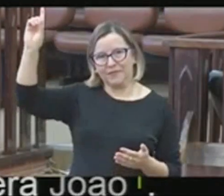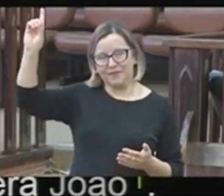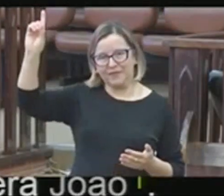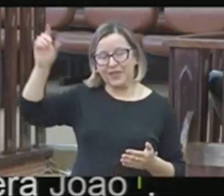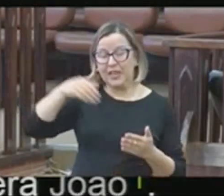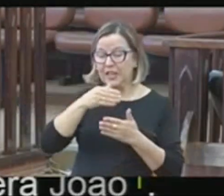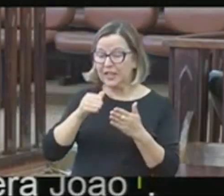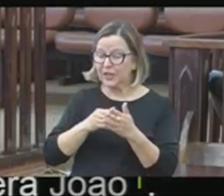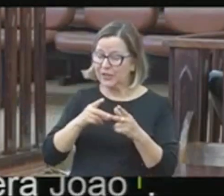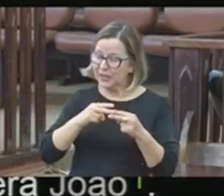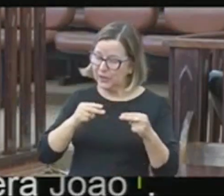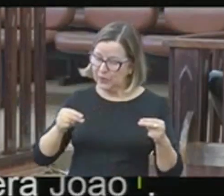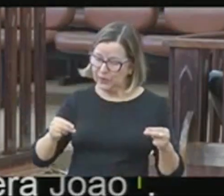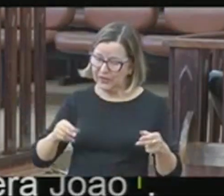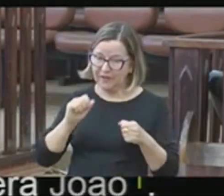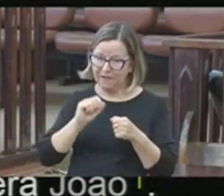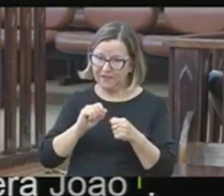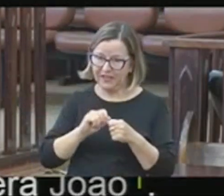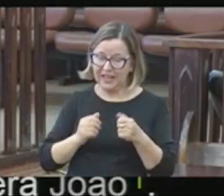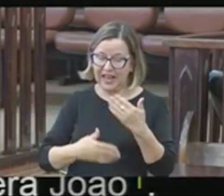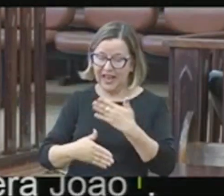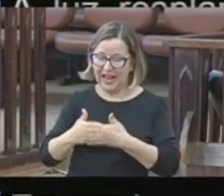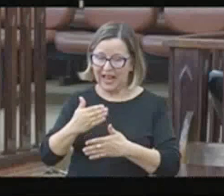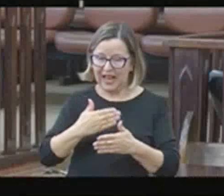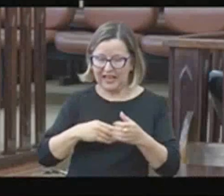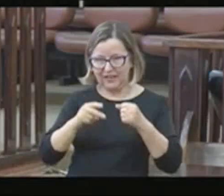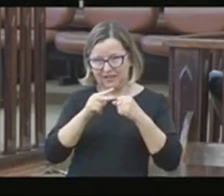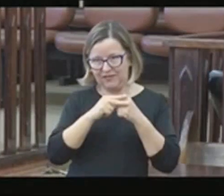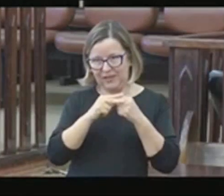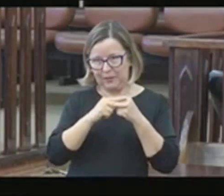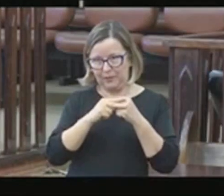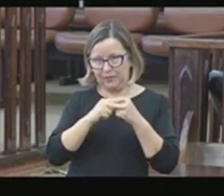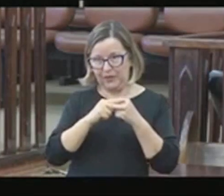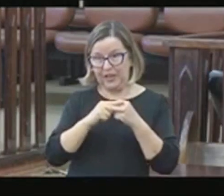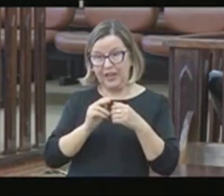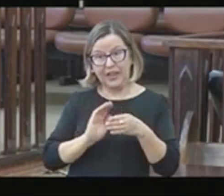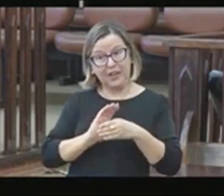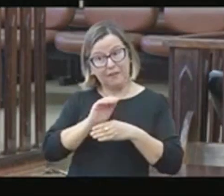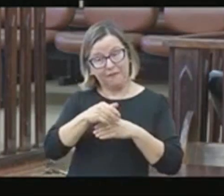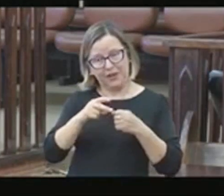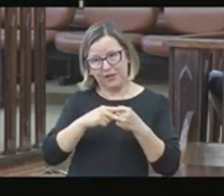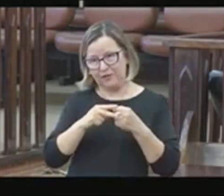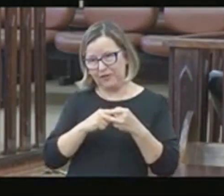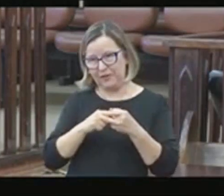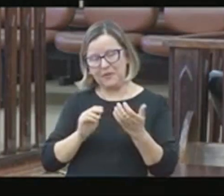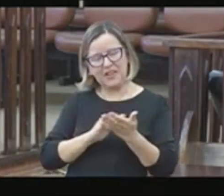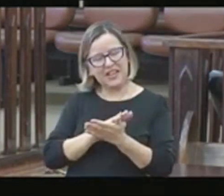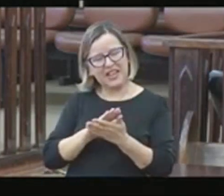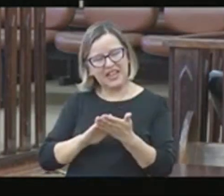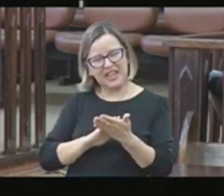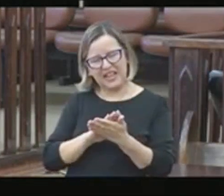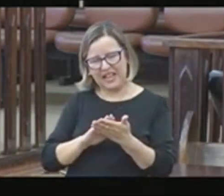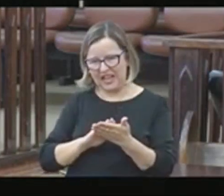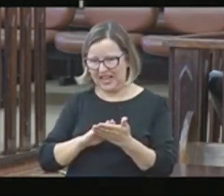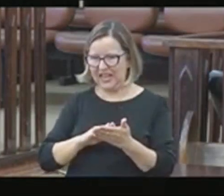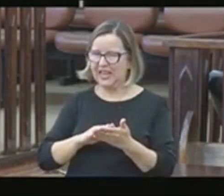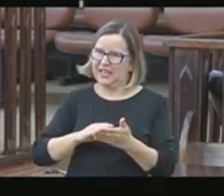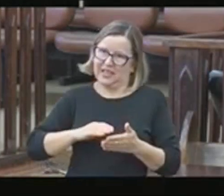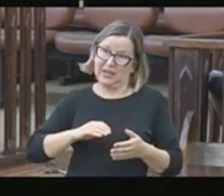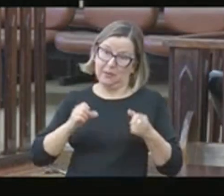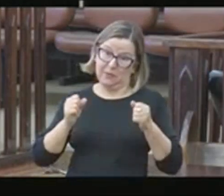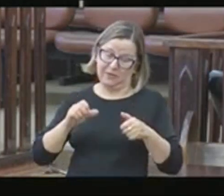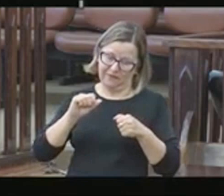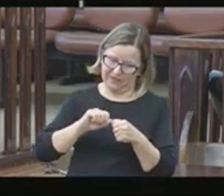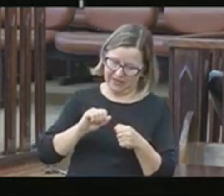foram feitas por intermédio dele, e sem ele, nada do que foi feito se fez. A vida estava